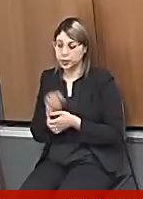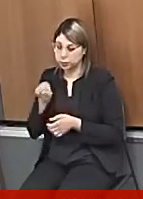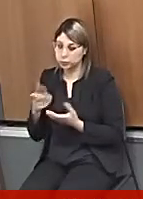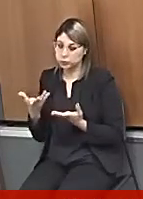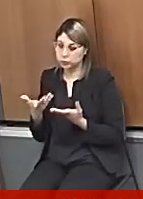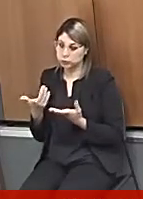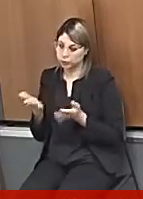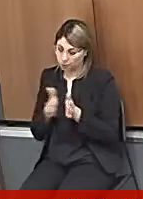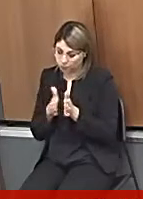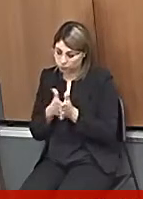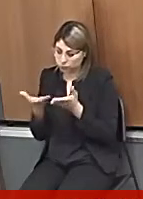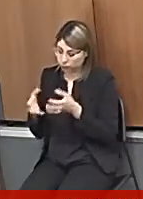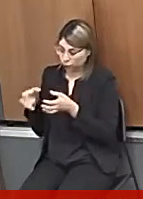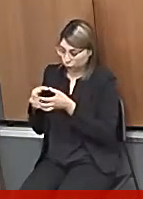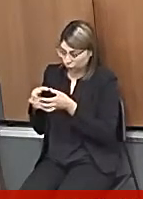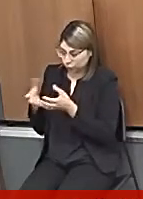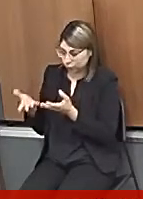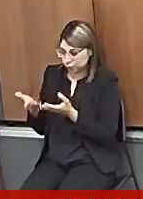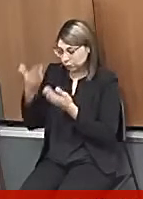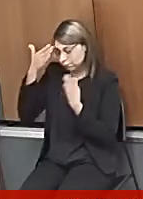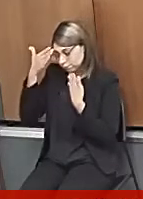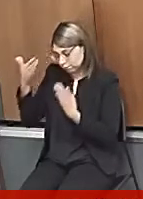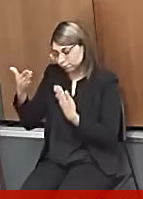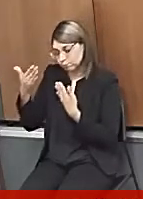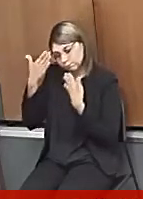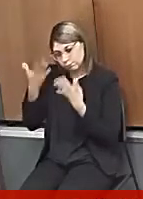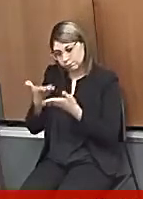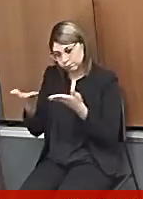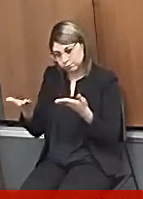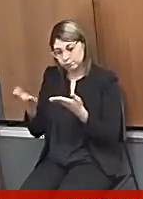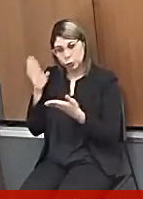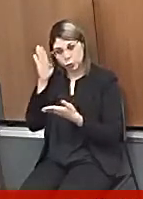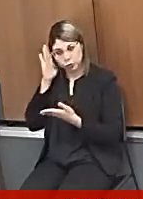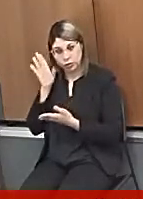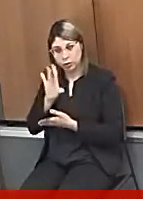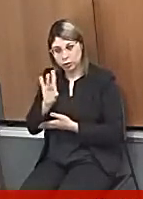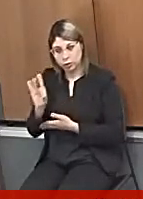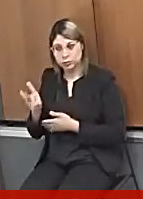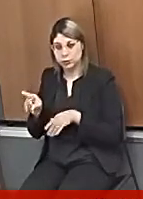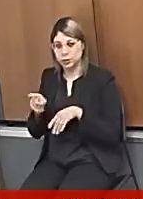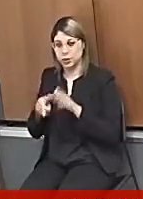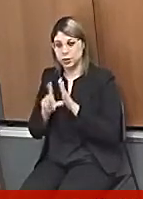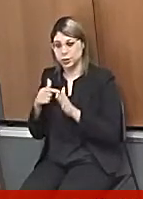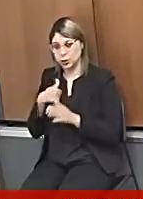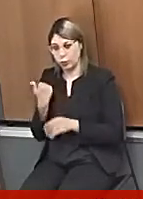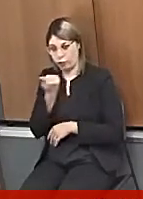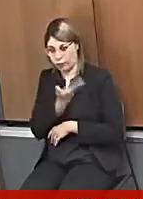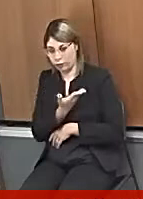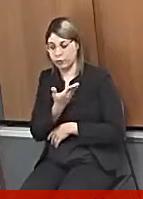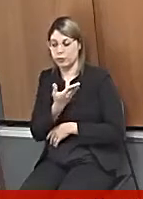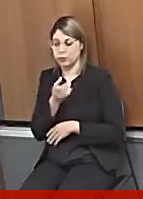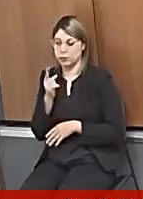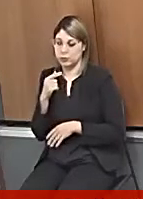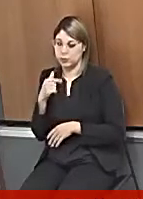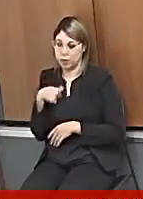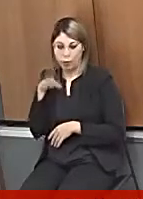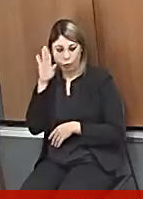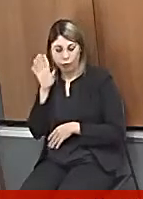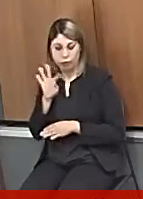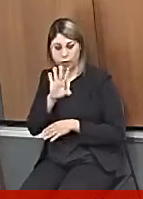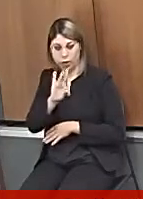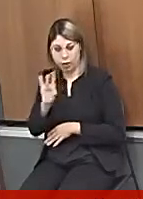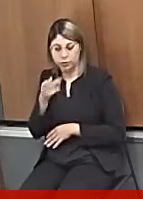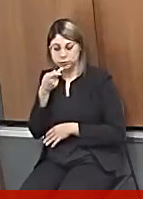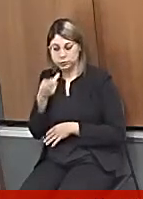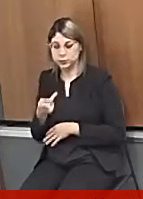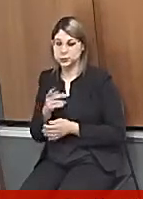eu parabenizo a comissão agradeço agradeço a todos né ouvia atentamente todas fora até quando estava de fora estava ouvindo é é as falas todos que